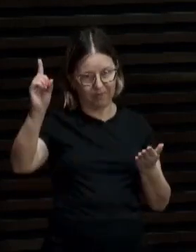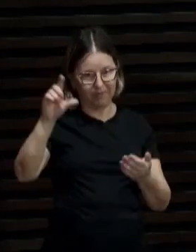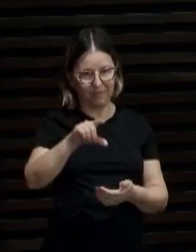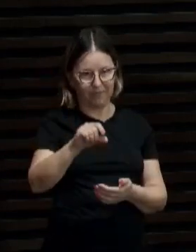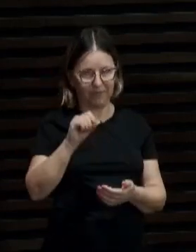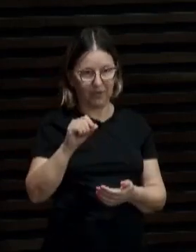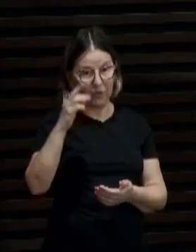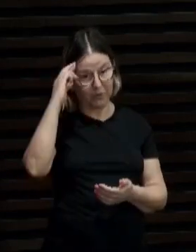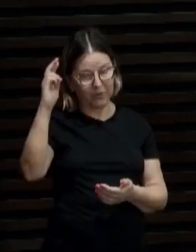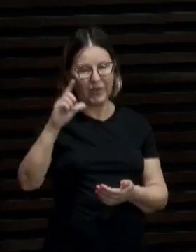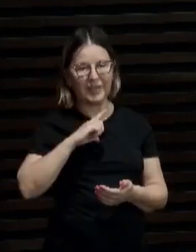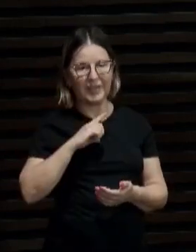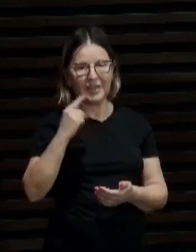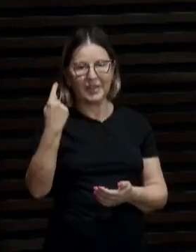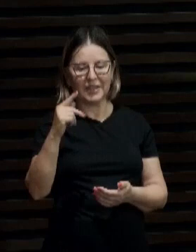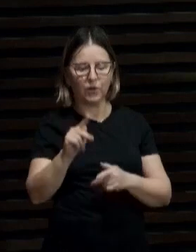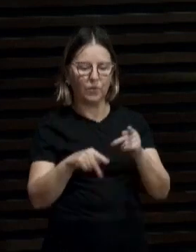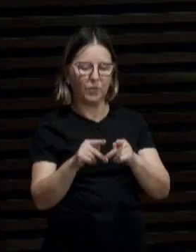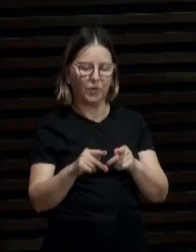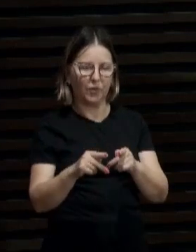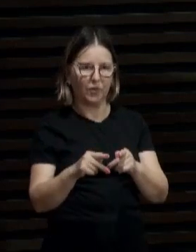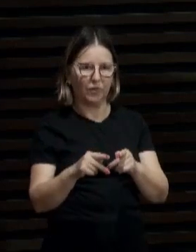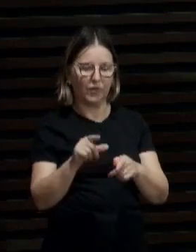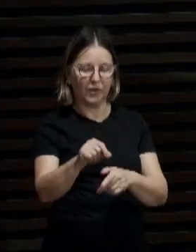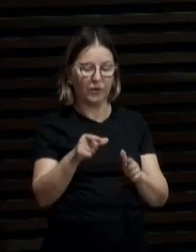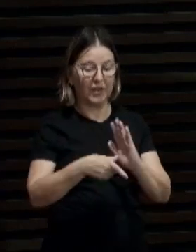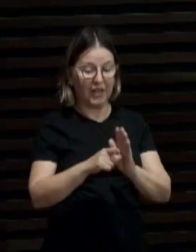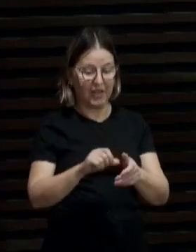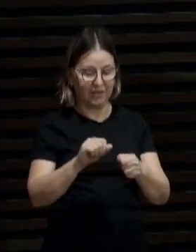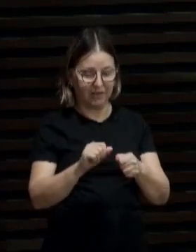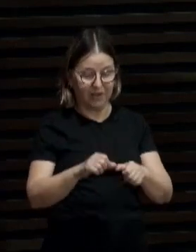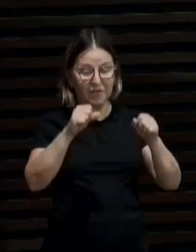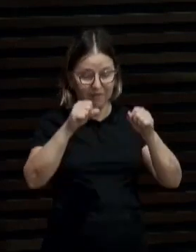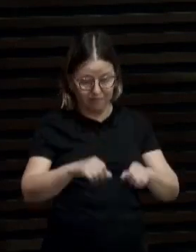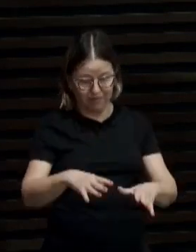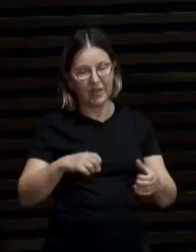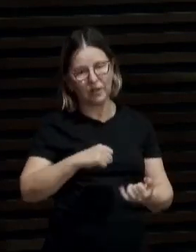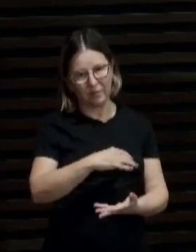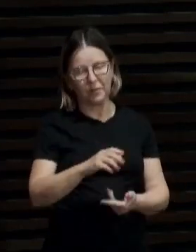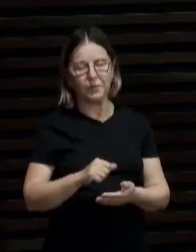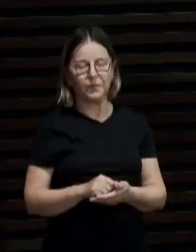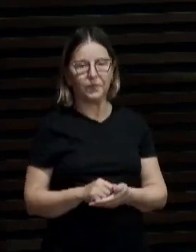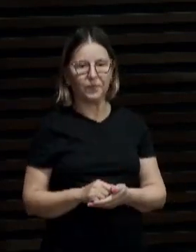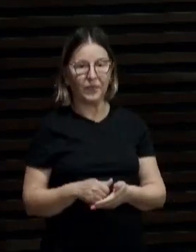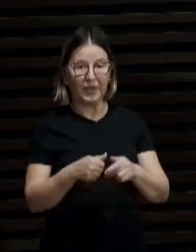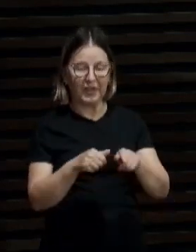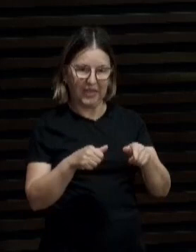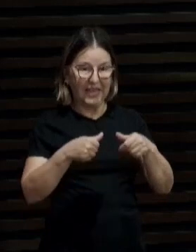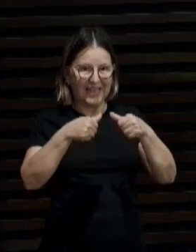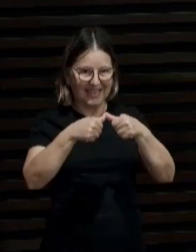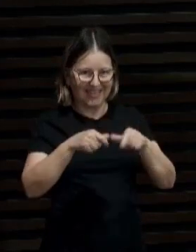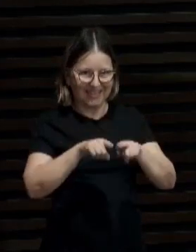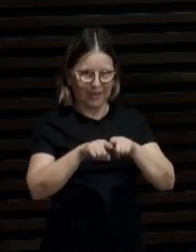não tem os seus desde a fundação, antes da fundação do mundo? Se os irmãos creem nisso? Esses irmãos em Éfeso, eles já estavam